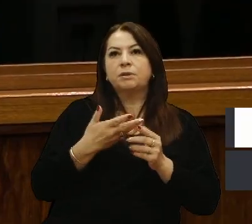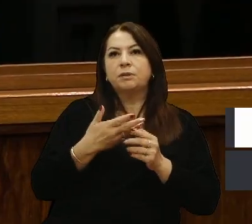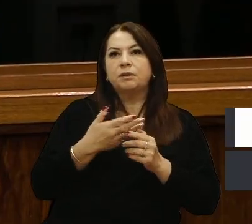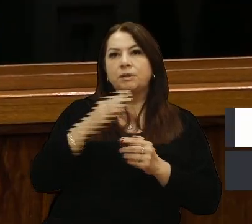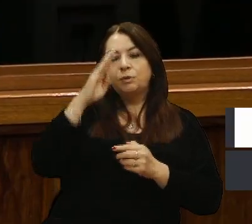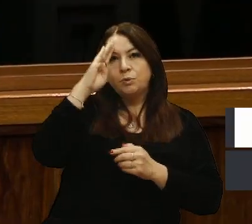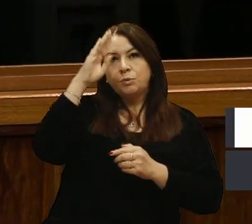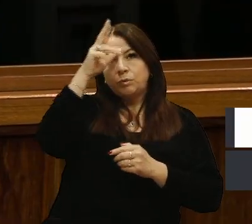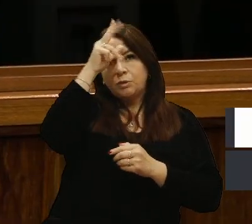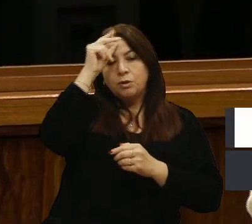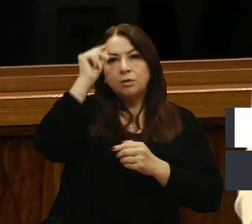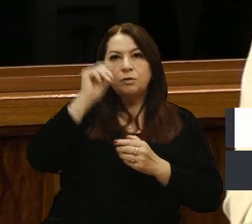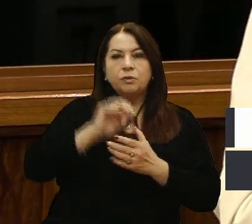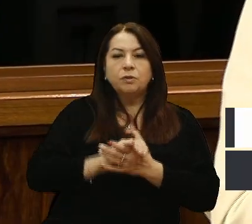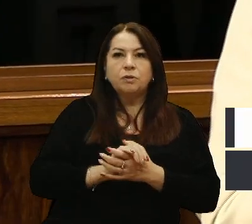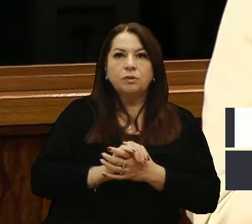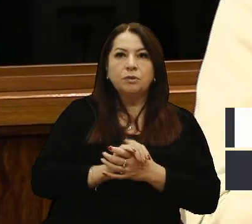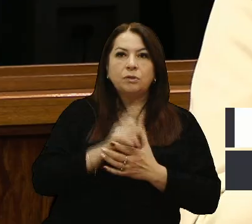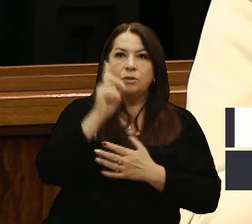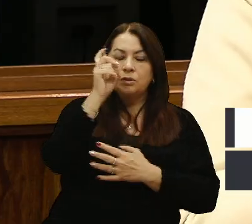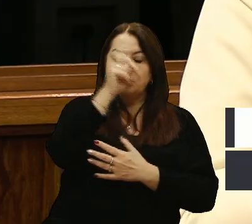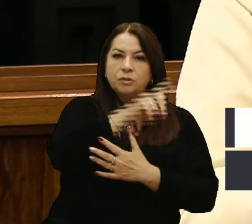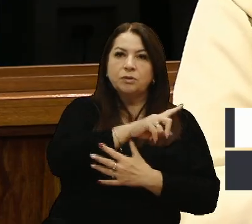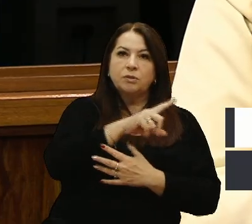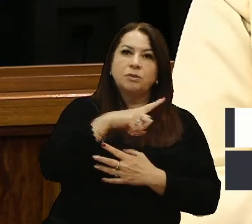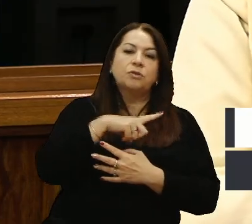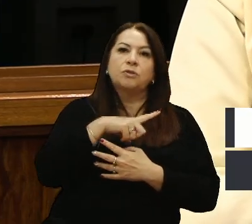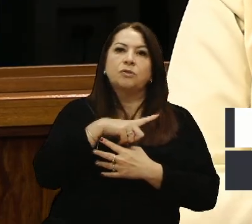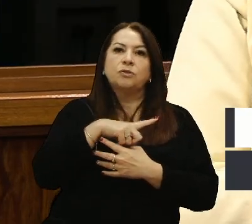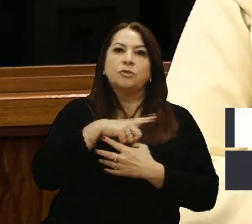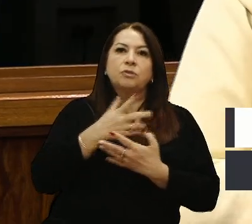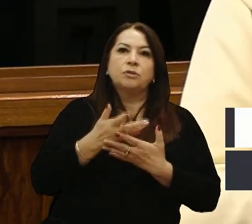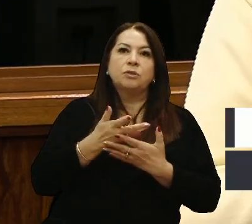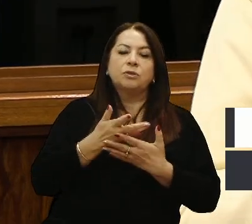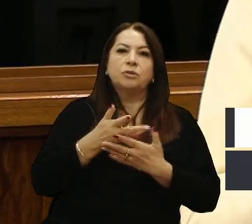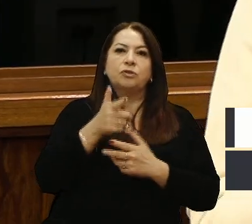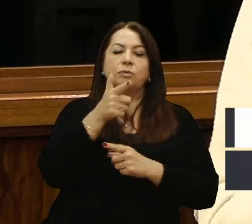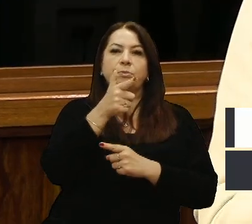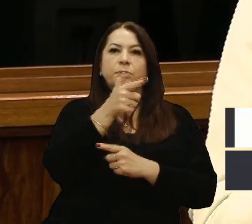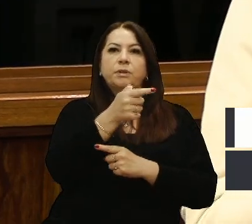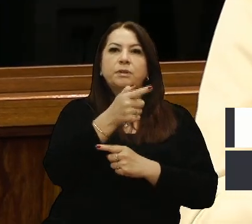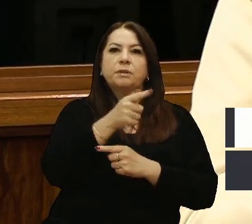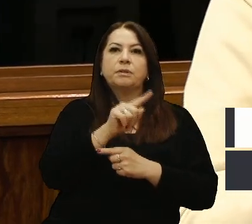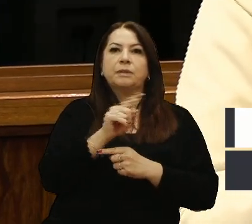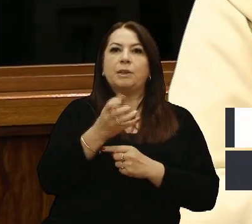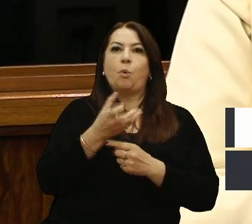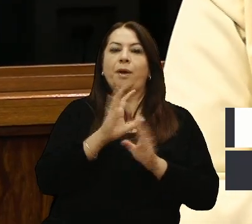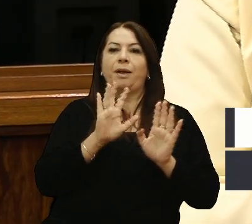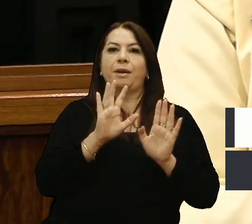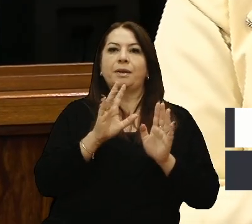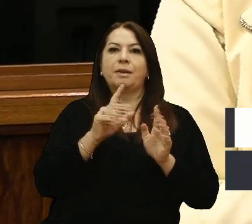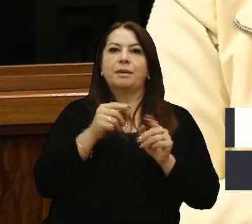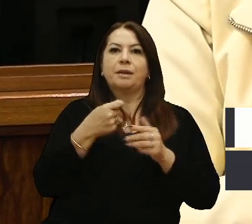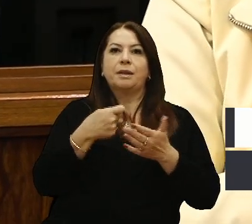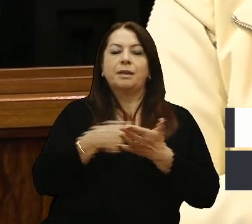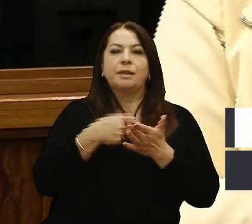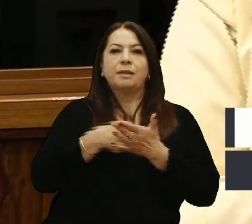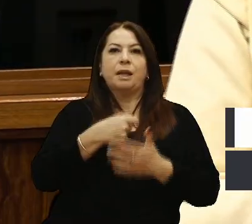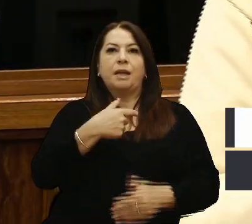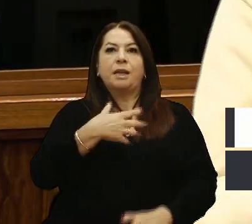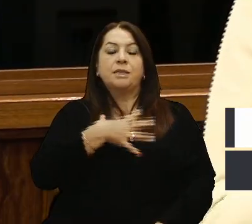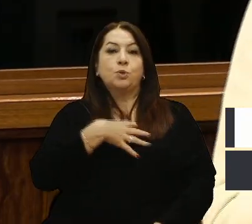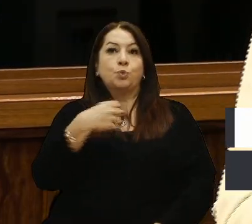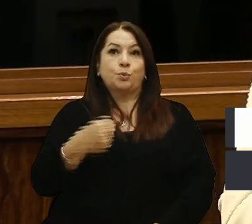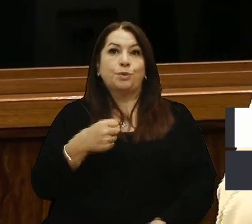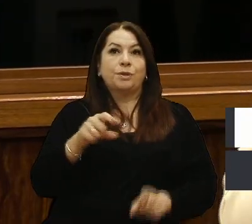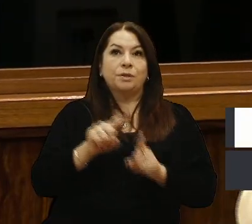guarda municipal, muito dificilmente teria atingido a companheira sem querer, ao tentar se suicidar. Então,